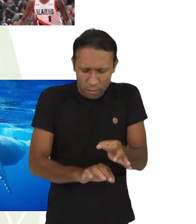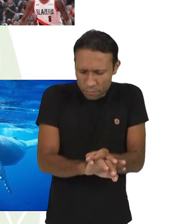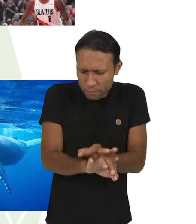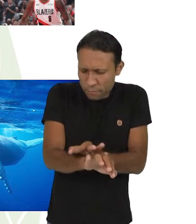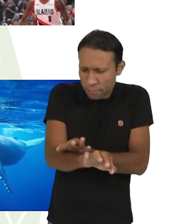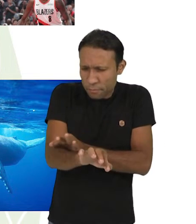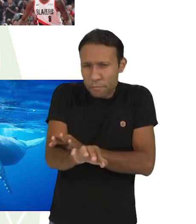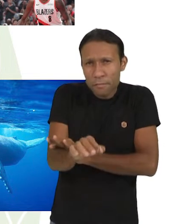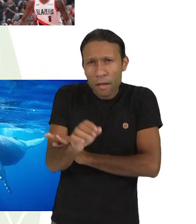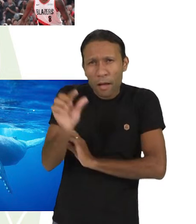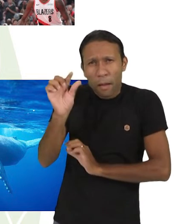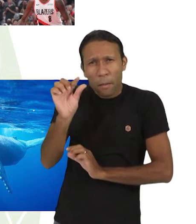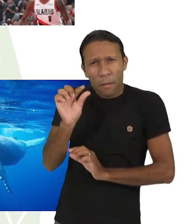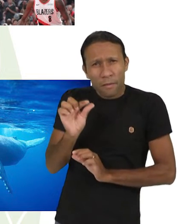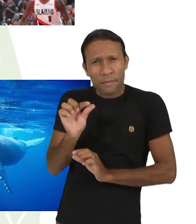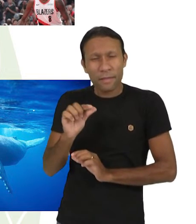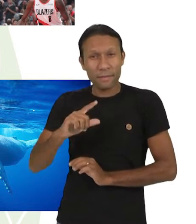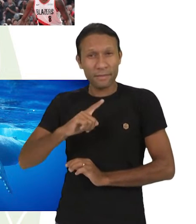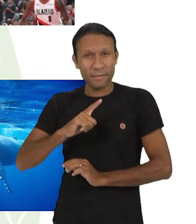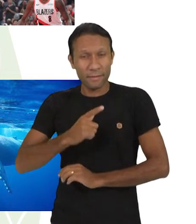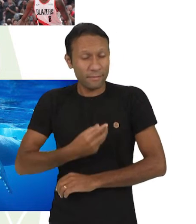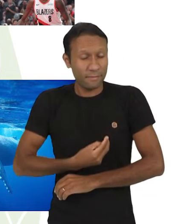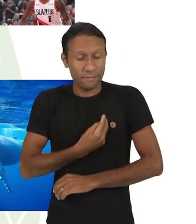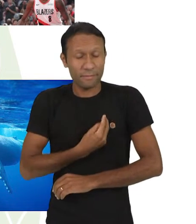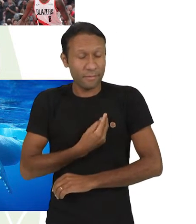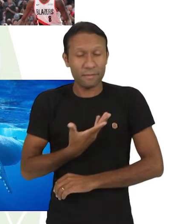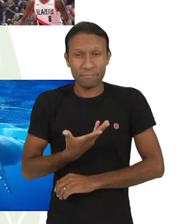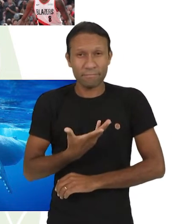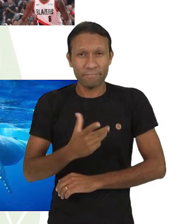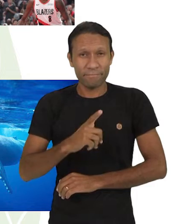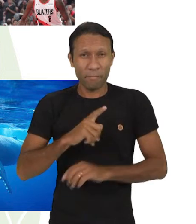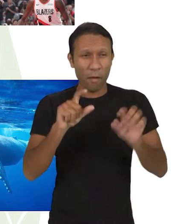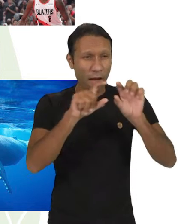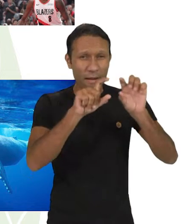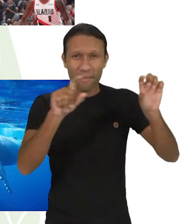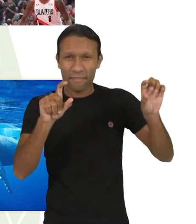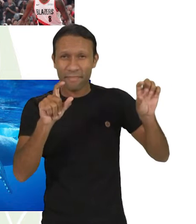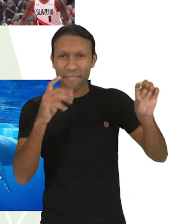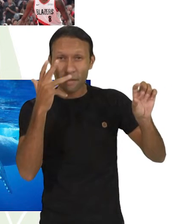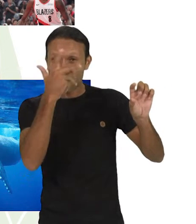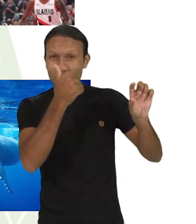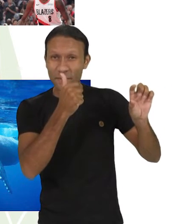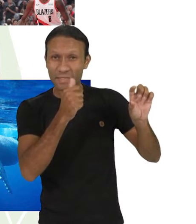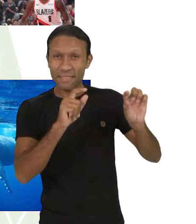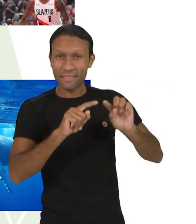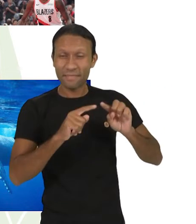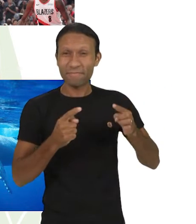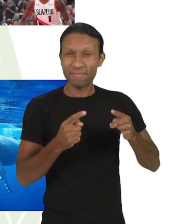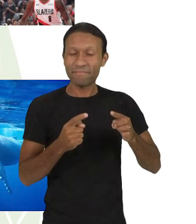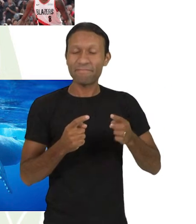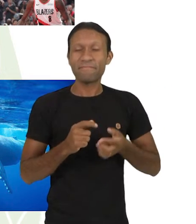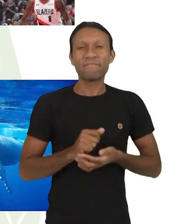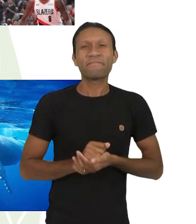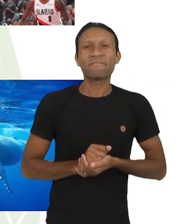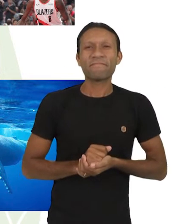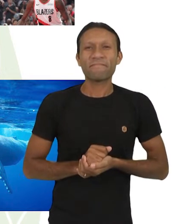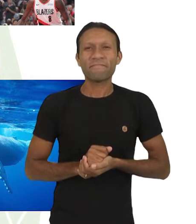as menores unidades vivas dos seres vivos. É uma frase bonita, é uma frase de efeito,